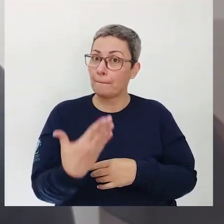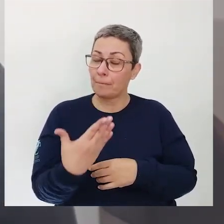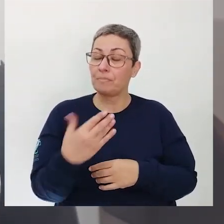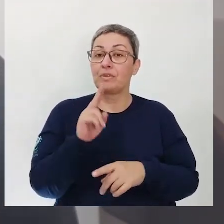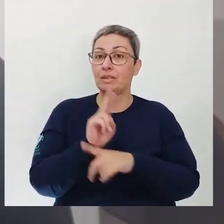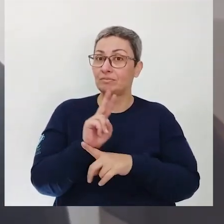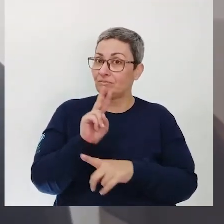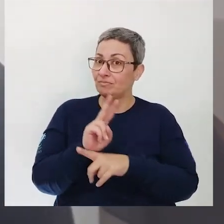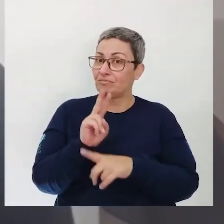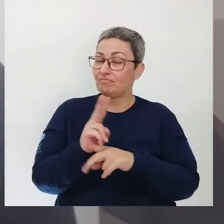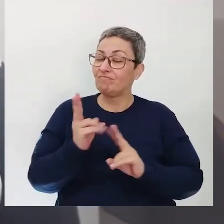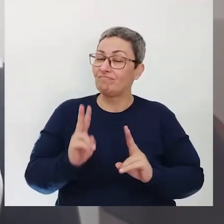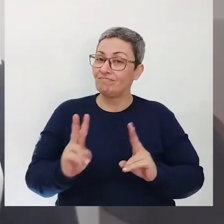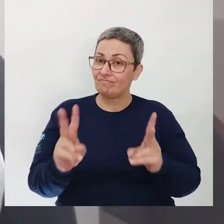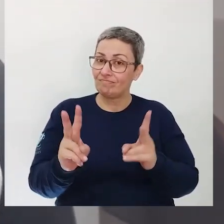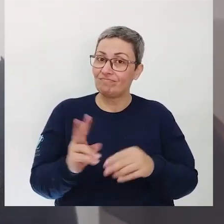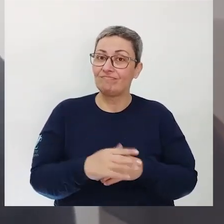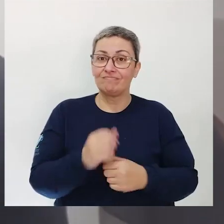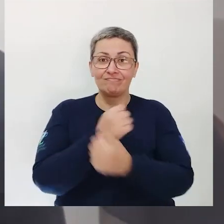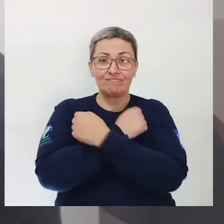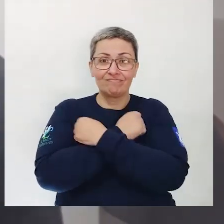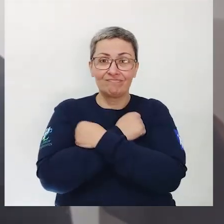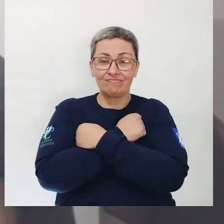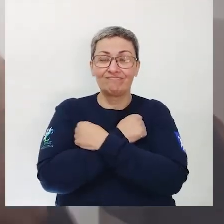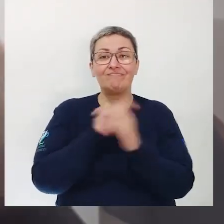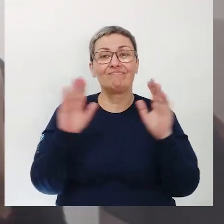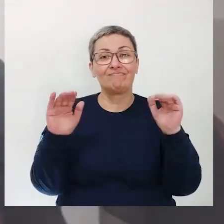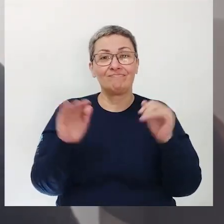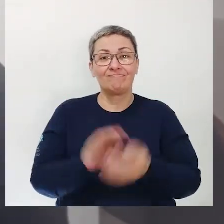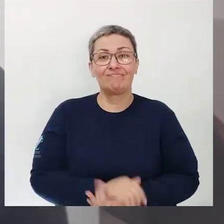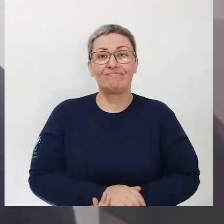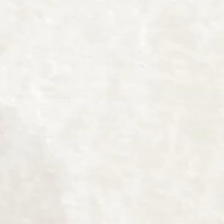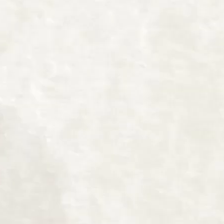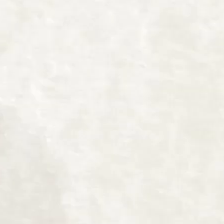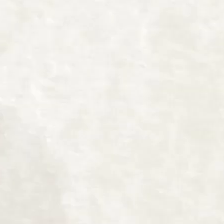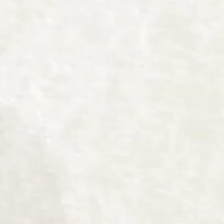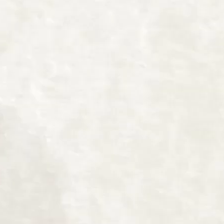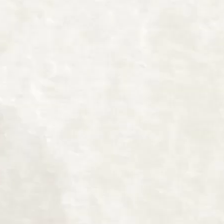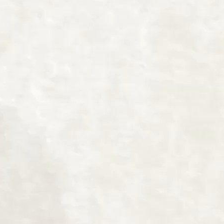Fiquem bem, se cuidem sempre. Grande abraço. Até lá.